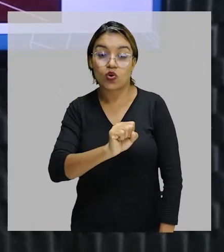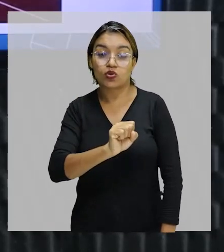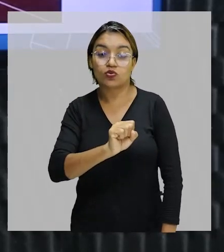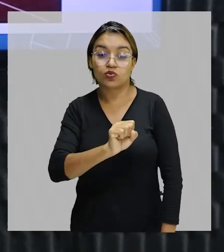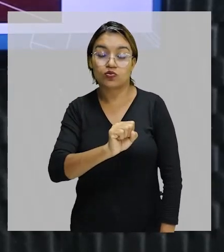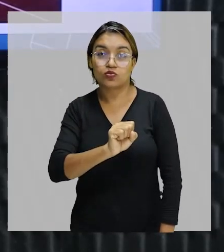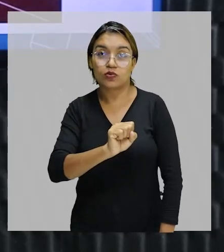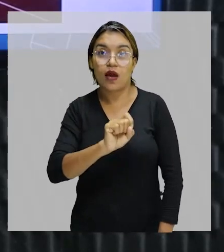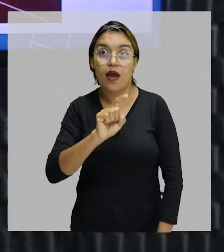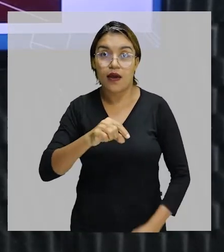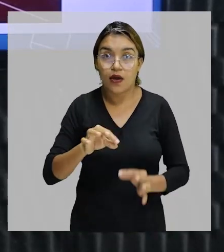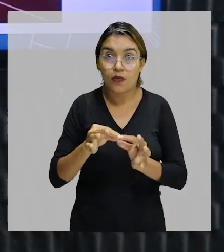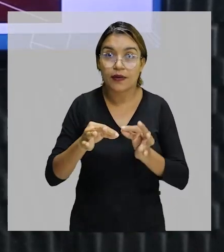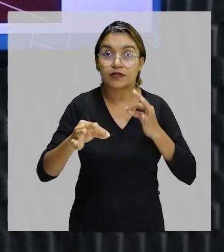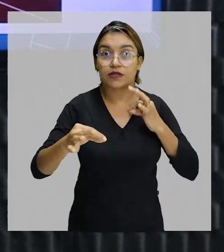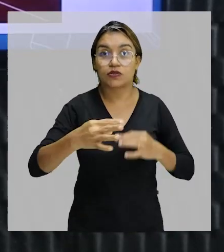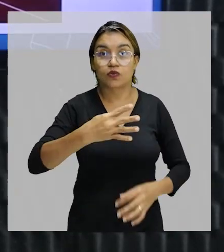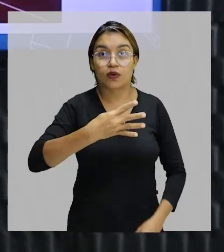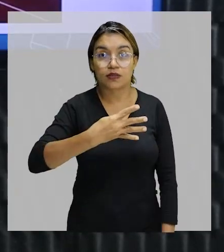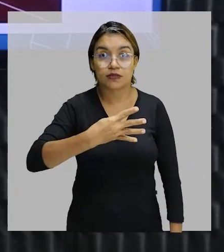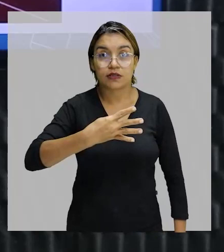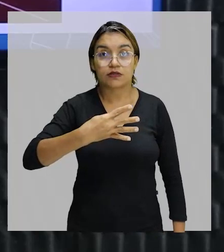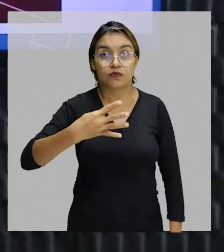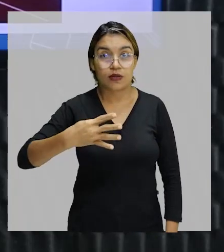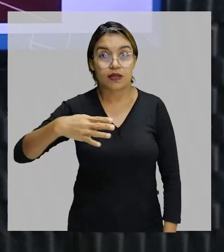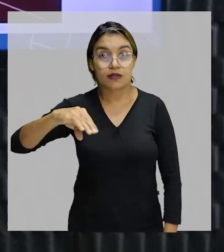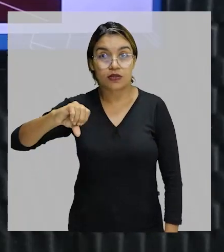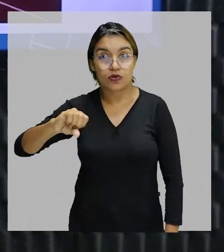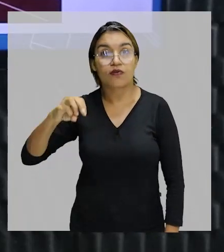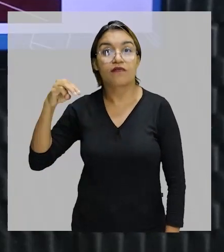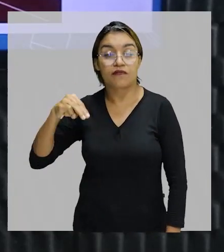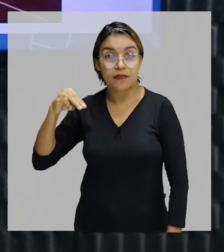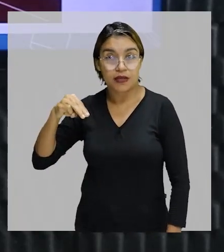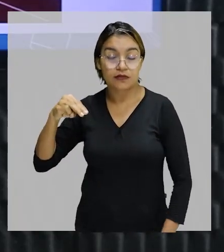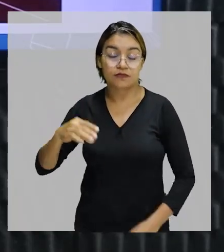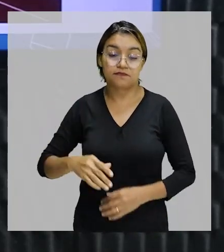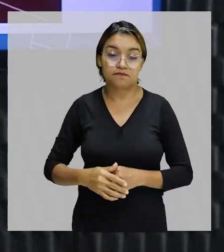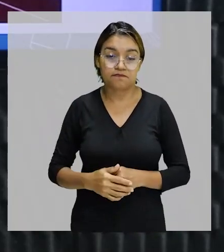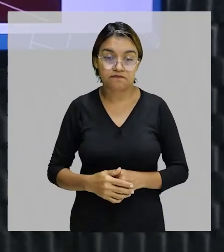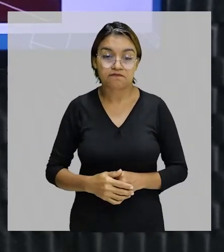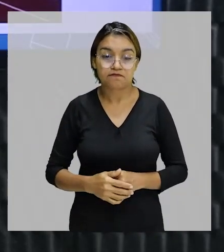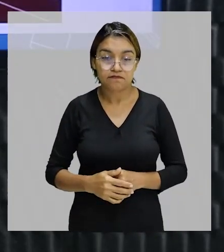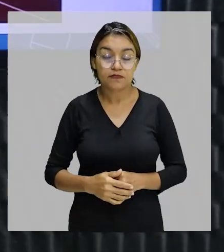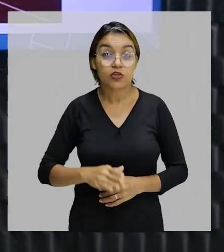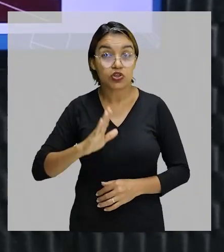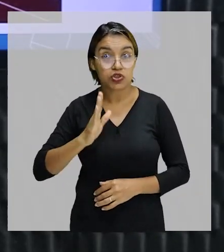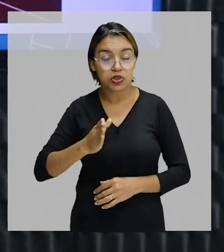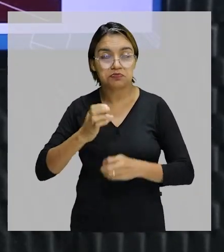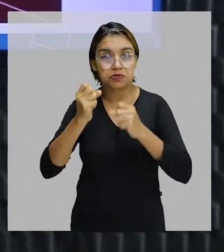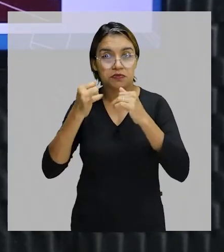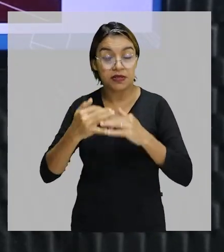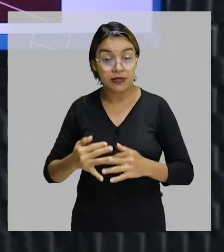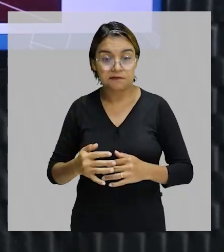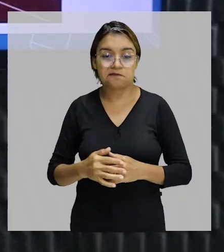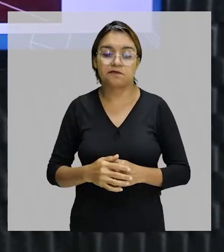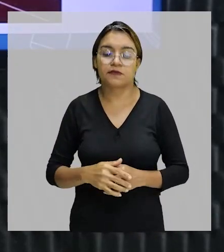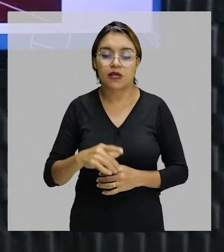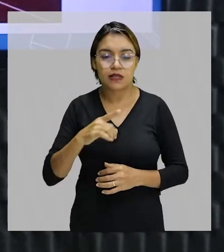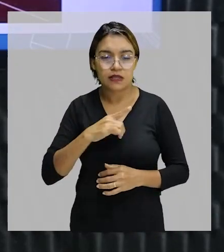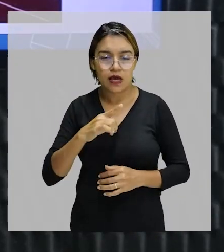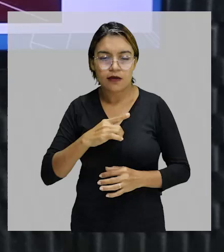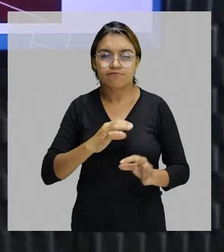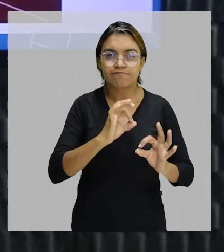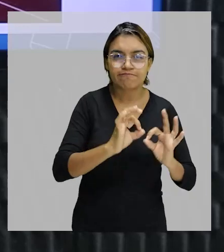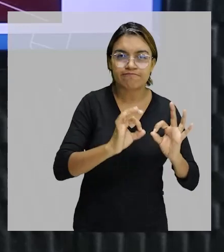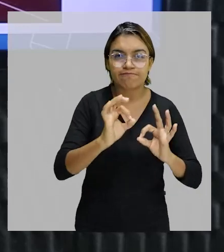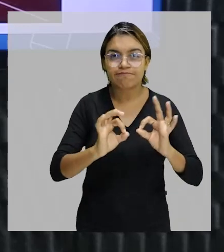de 449 metros. Isso também eu já falei para vocês. Então, existe esse escalonamento aqui dos atletas,